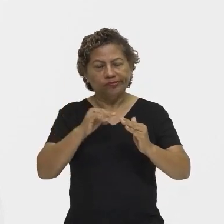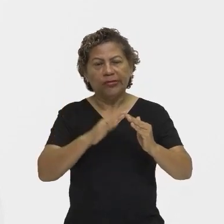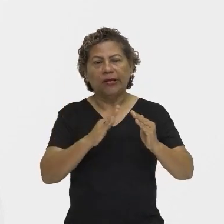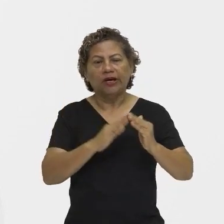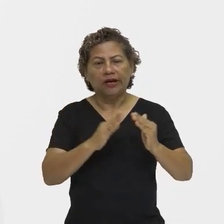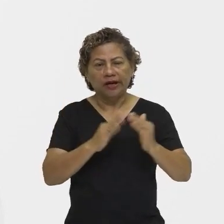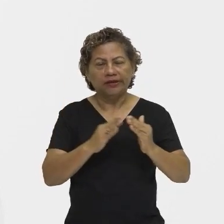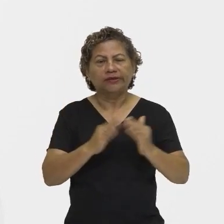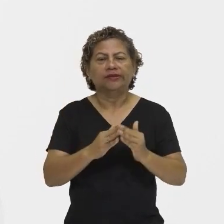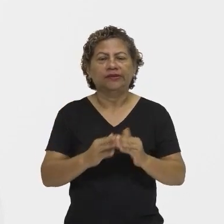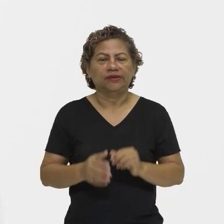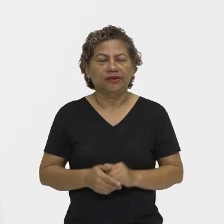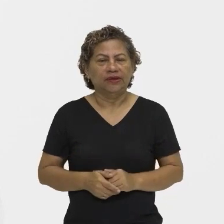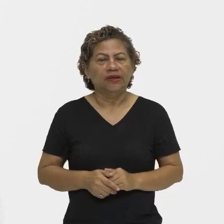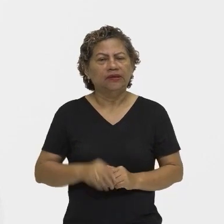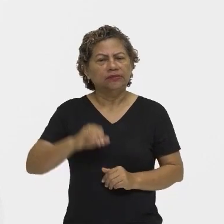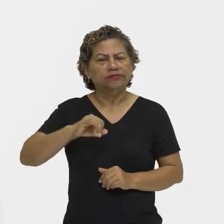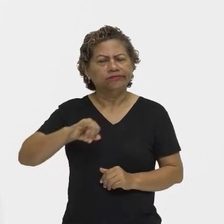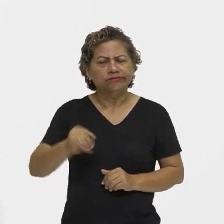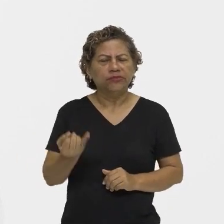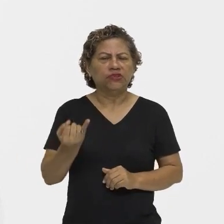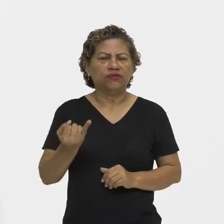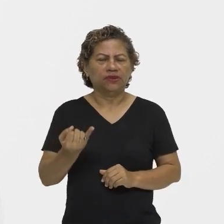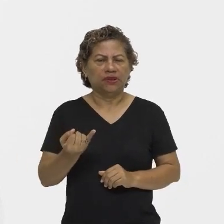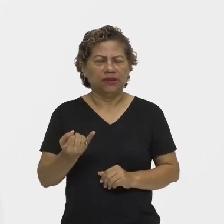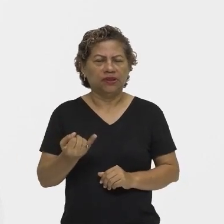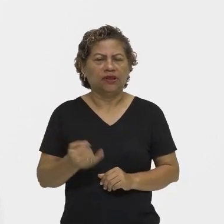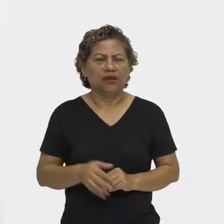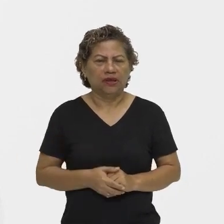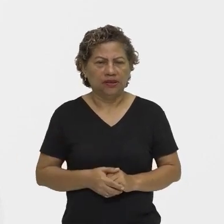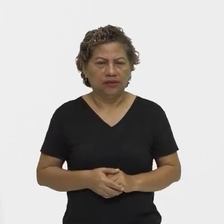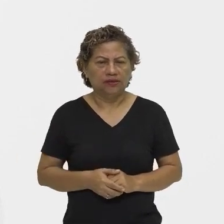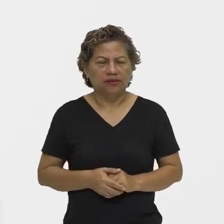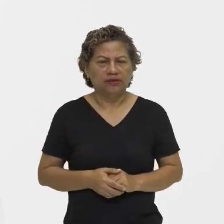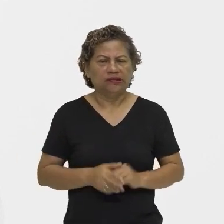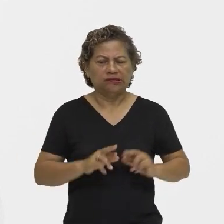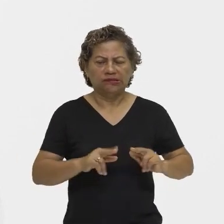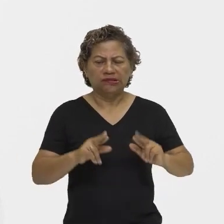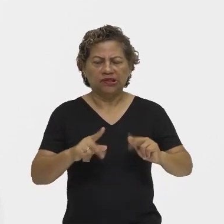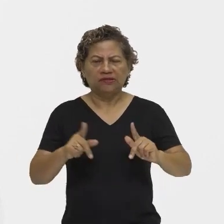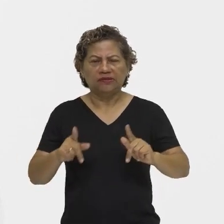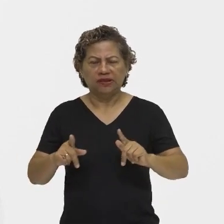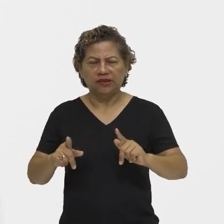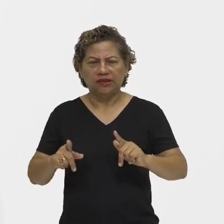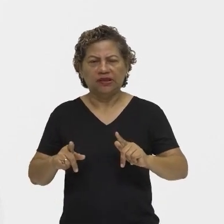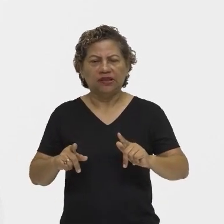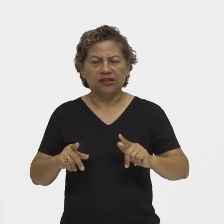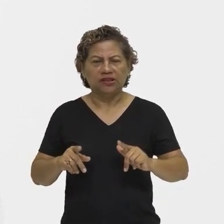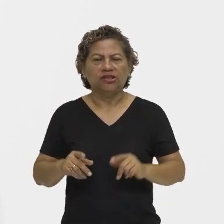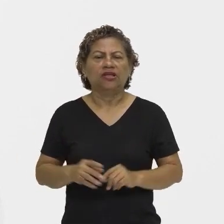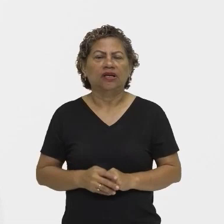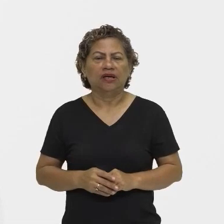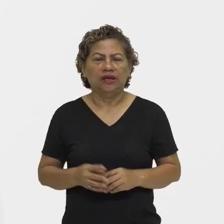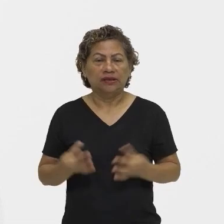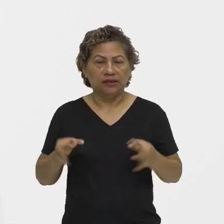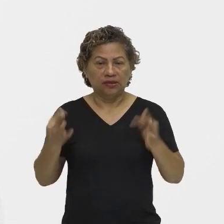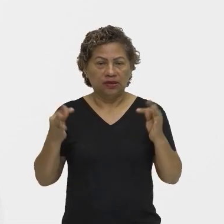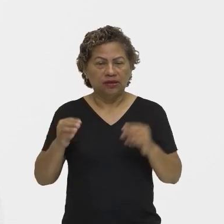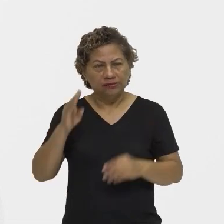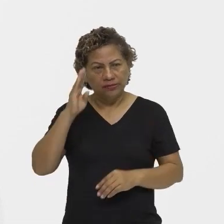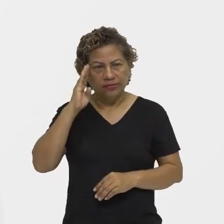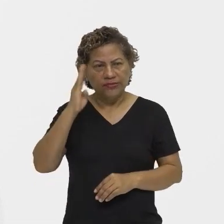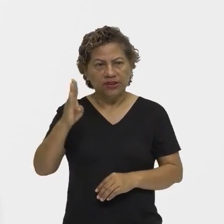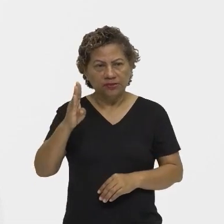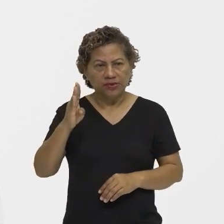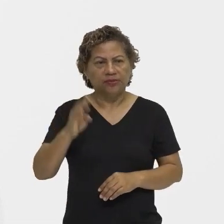sol, que é aproveitada e utilizada por meio de diferentes tecnologias, principalmente